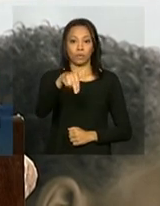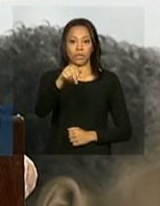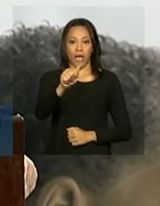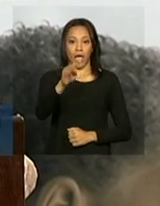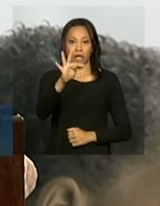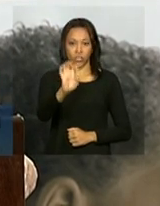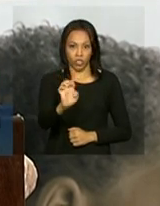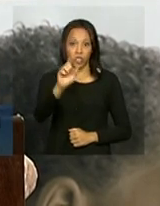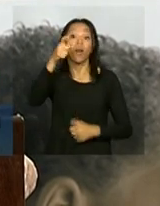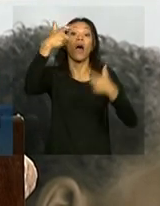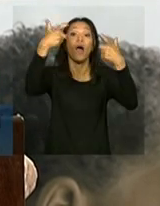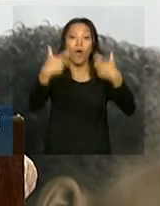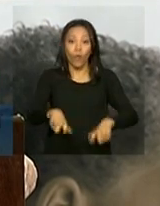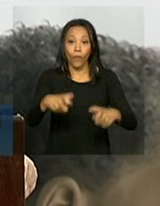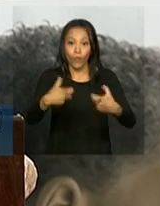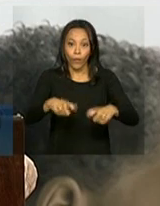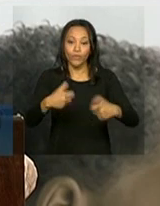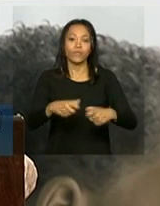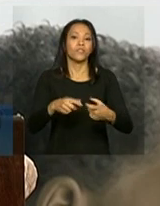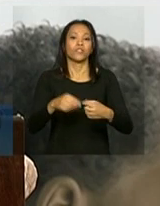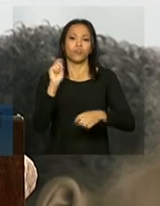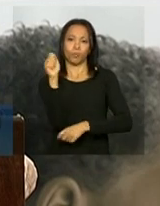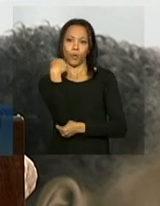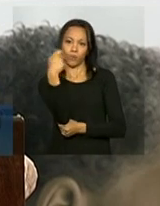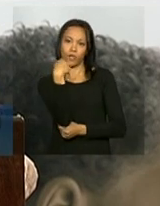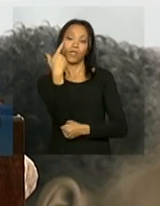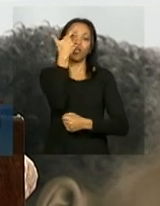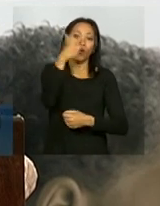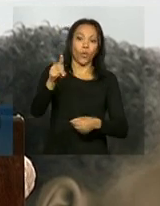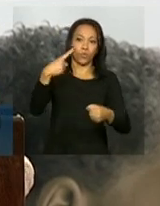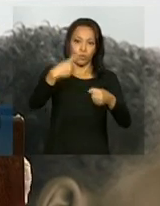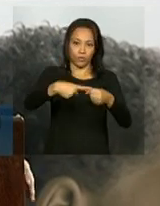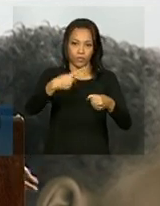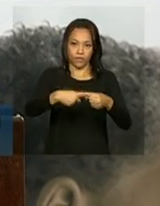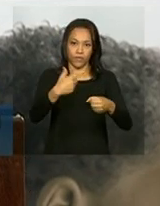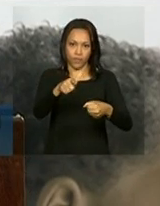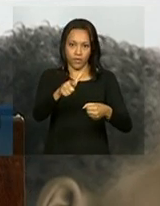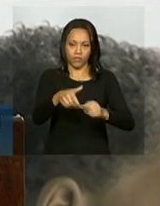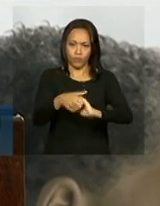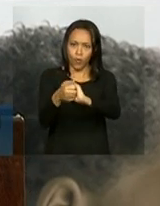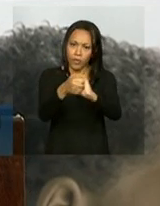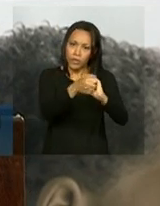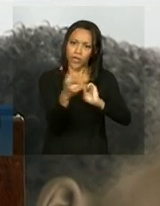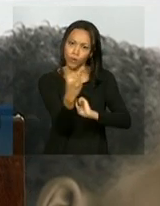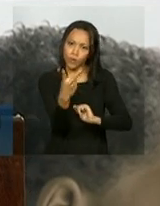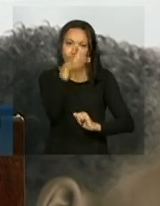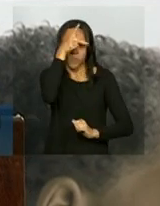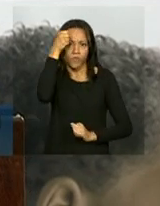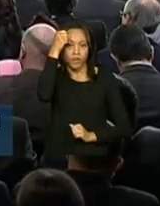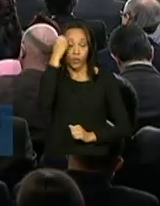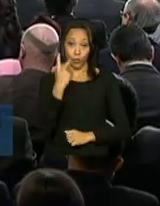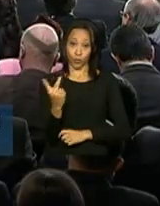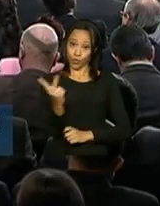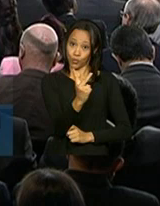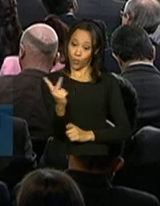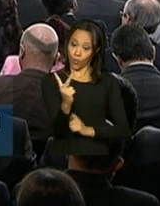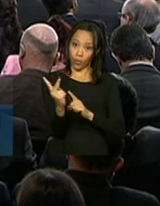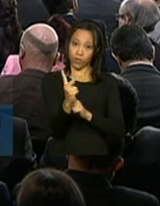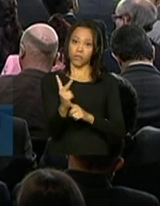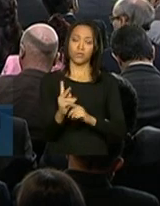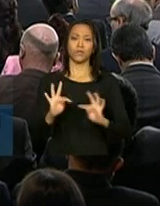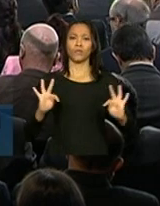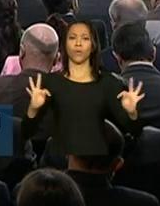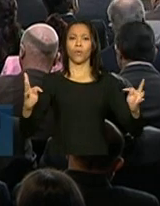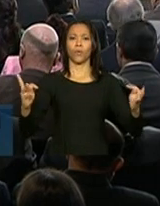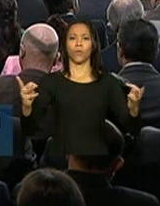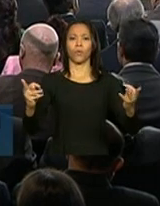cumprimentar o prefeito de Granja, Romeu Aldighieri, e através dos dois, eu cumprimento todos